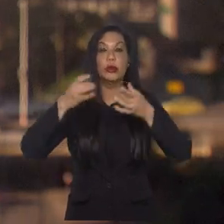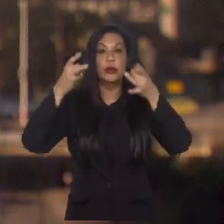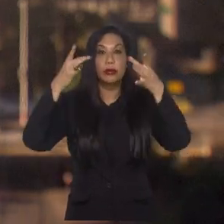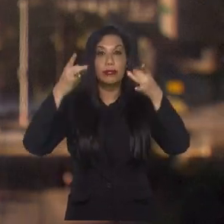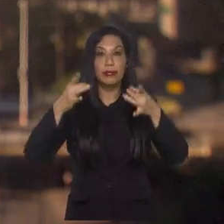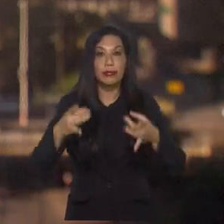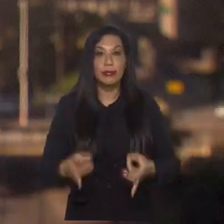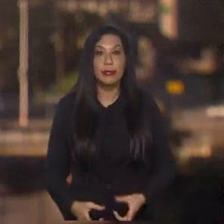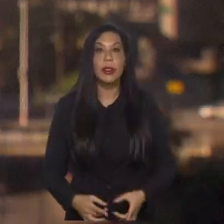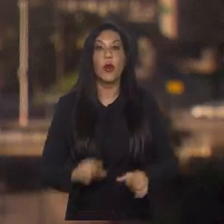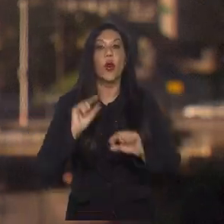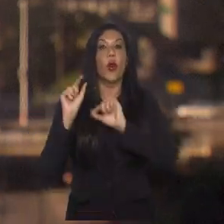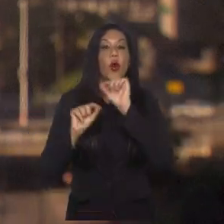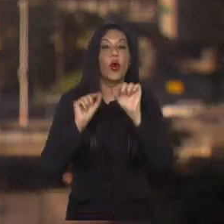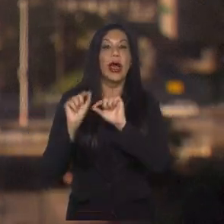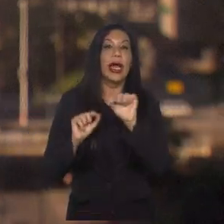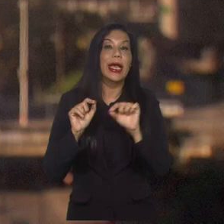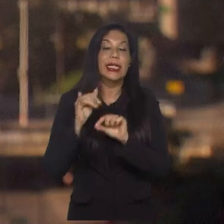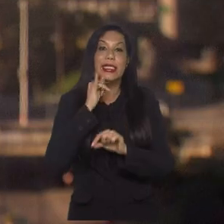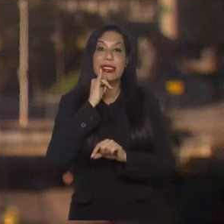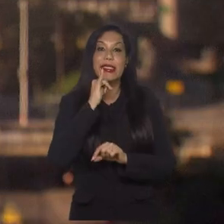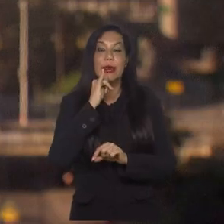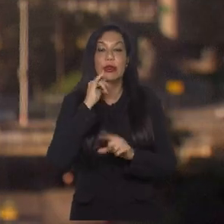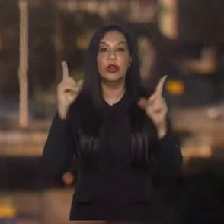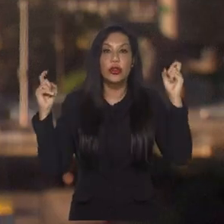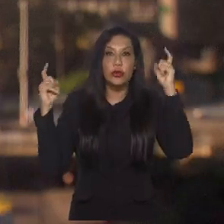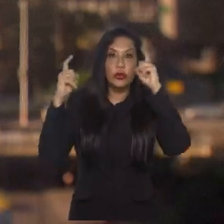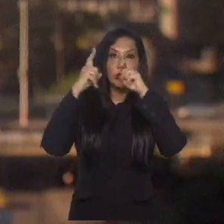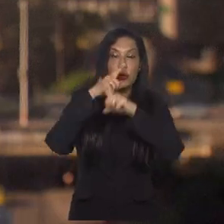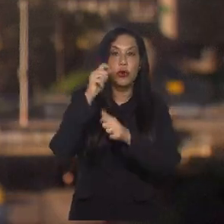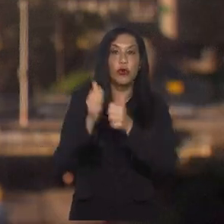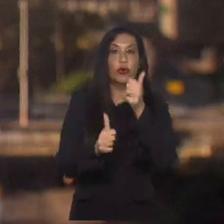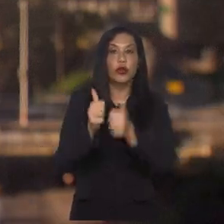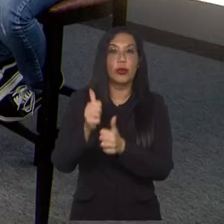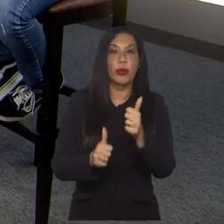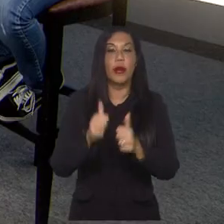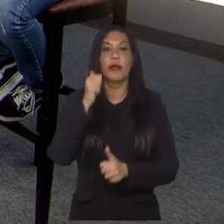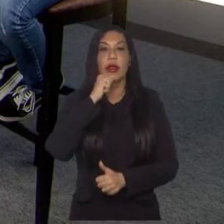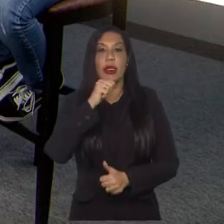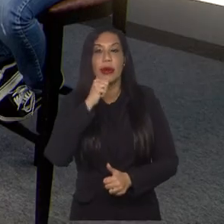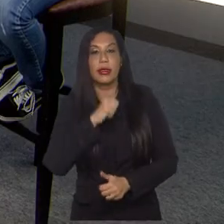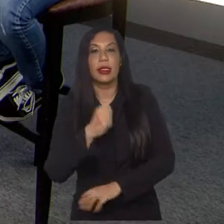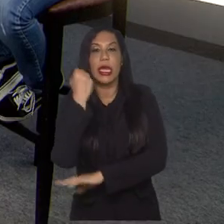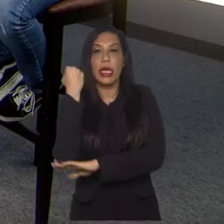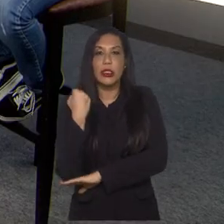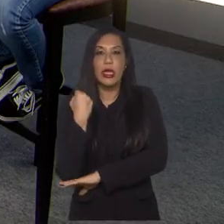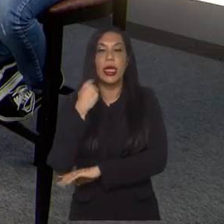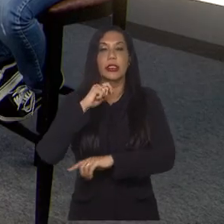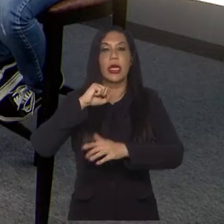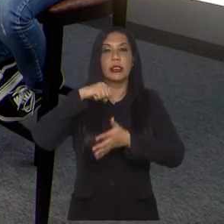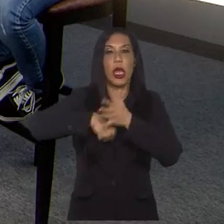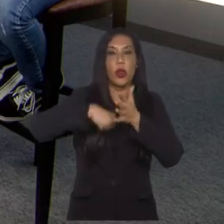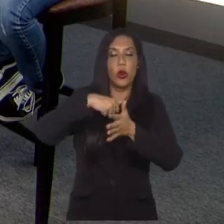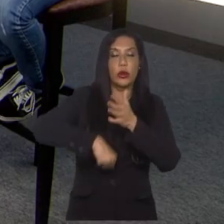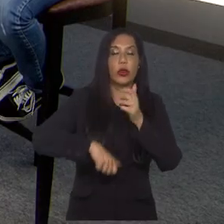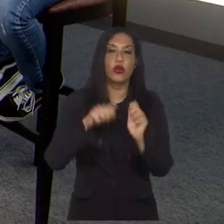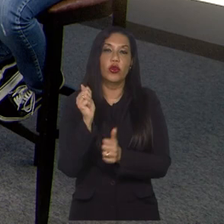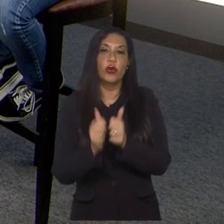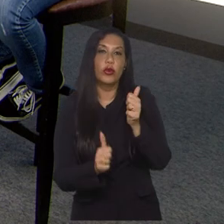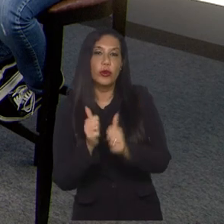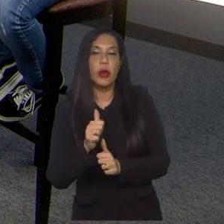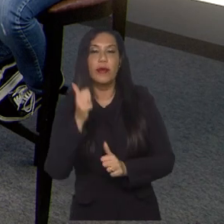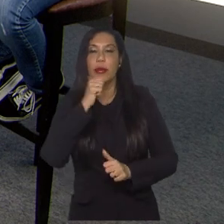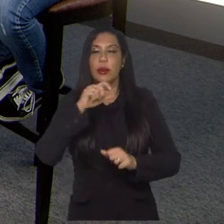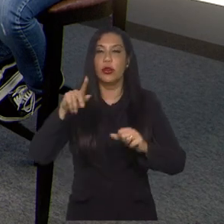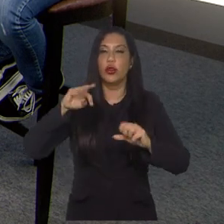destaca essa questão da dificuldade do futebol feminino, né? Da resistência, da luta do futebol feminino em todos